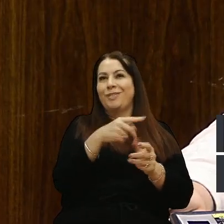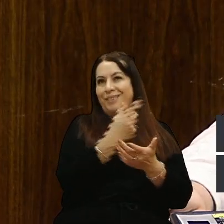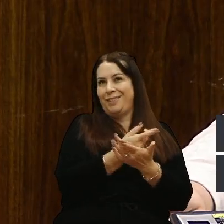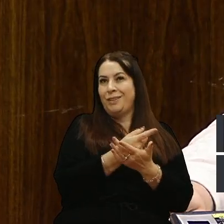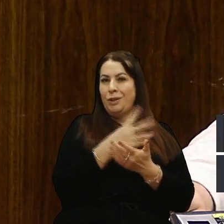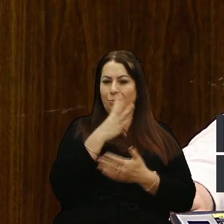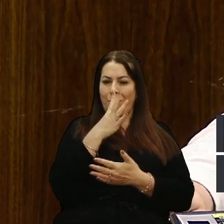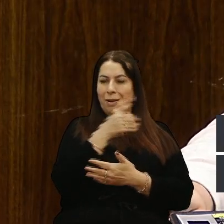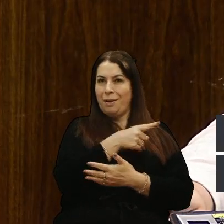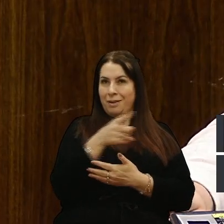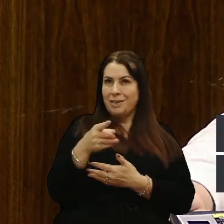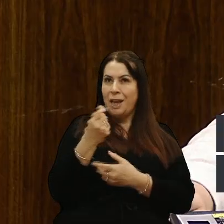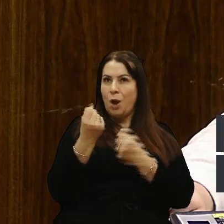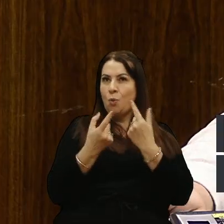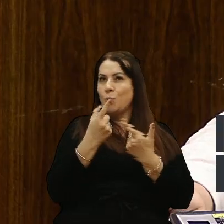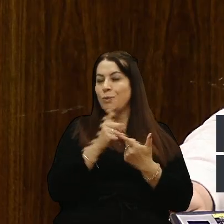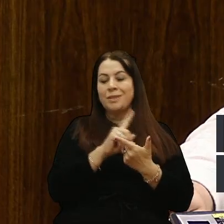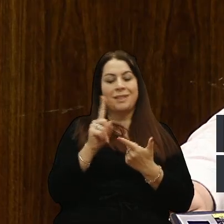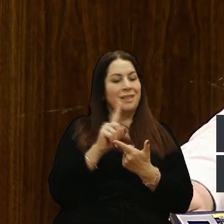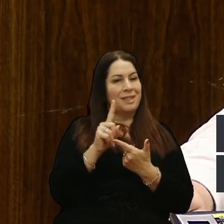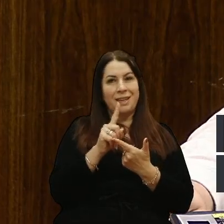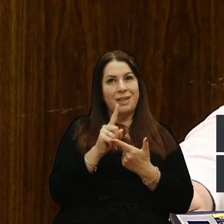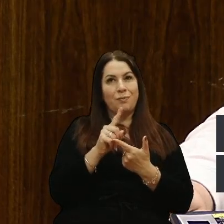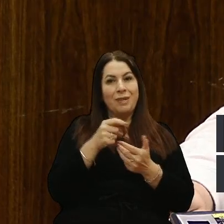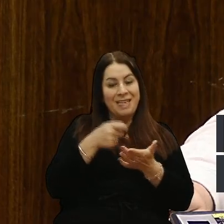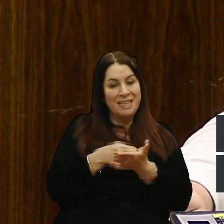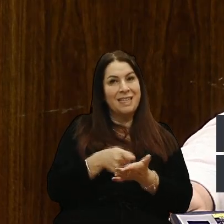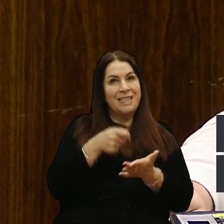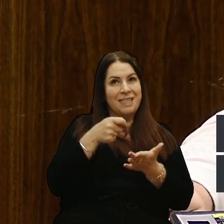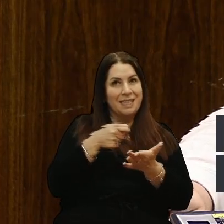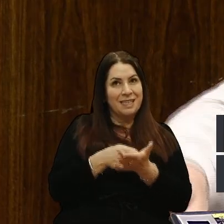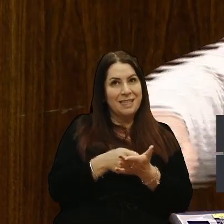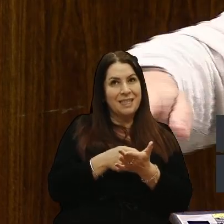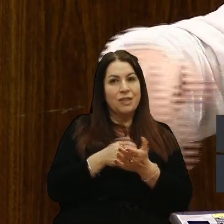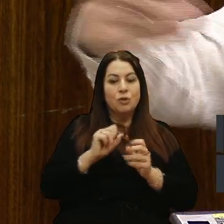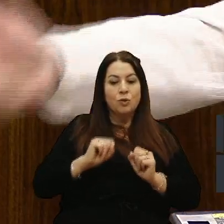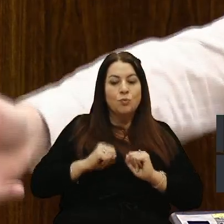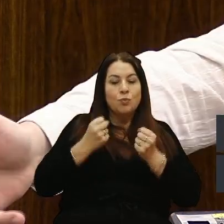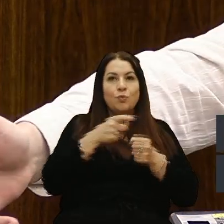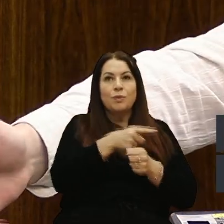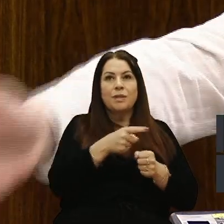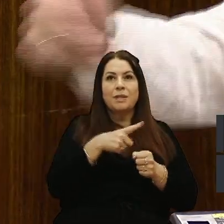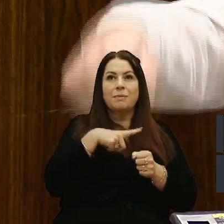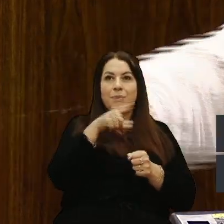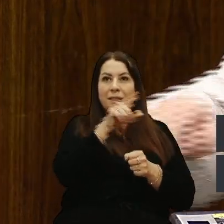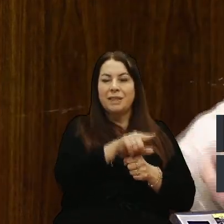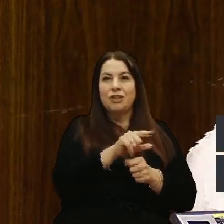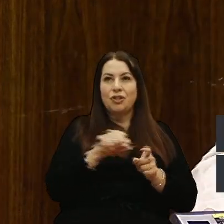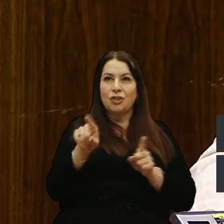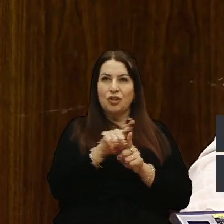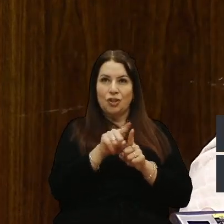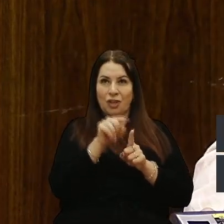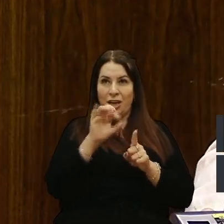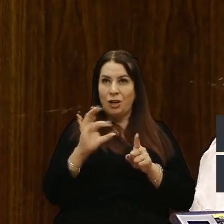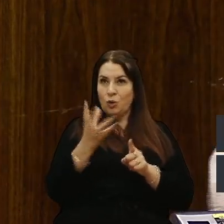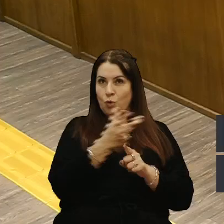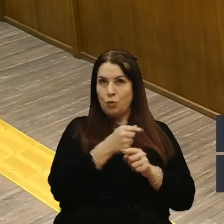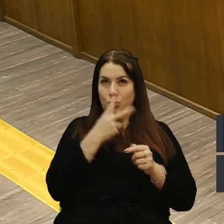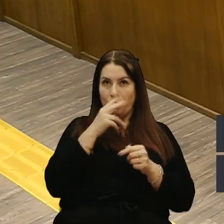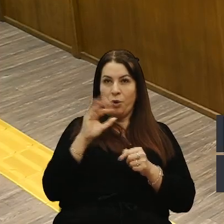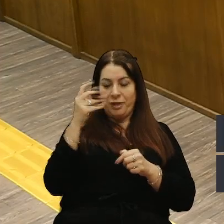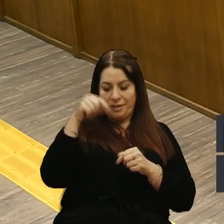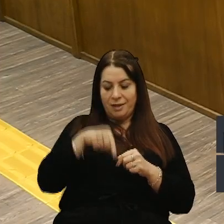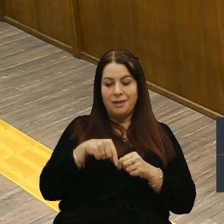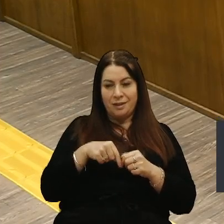me impressiona é alguns que não mamam e insistem em advogar para deixar a leitoa deitada, que é o que acontece aqui. Obrigado. Obrigado,